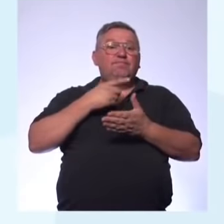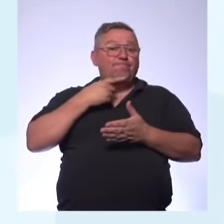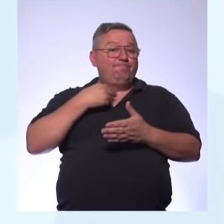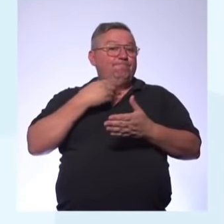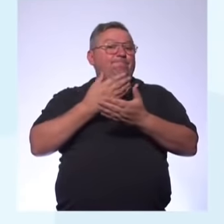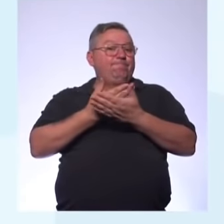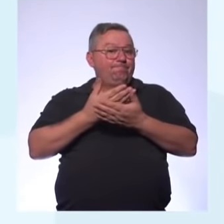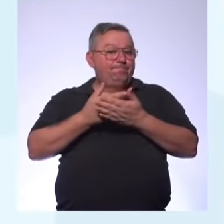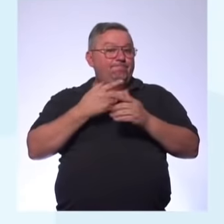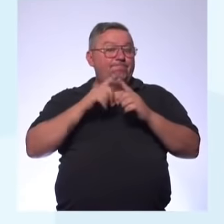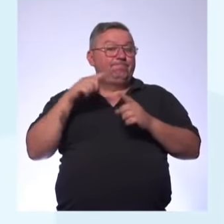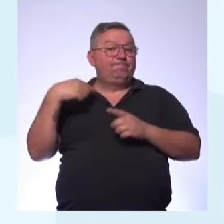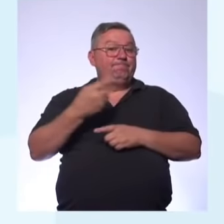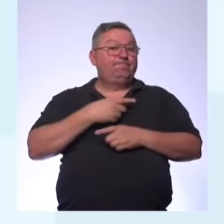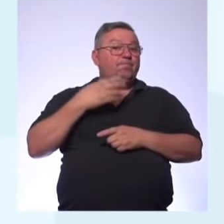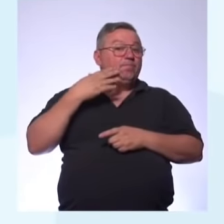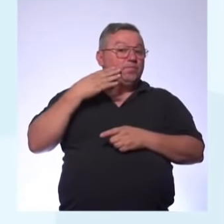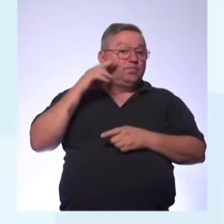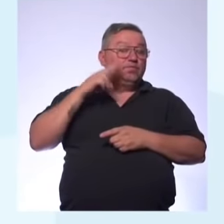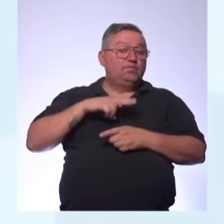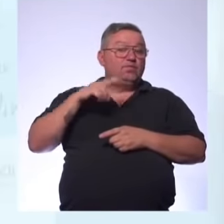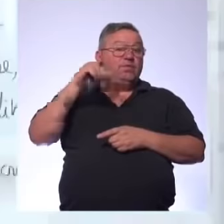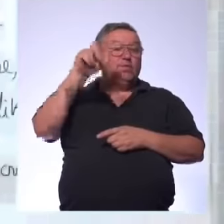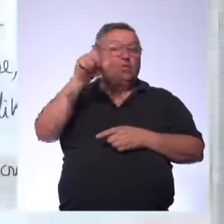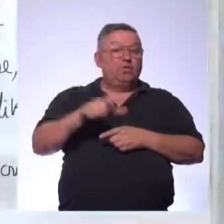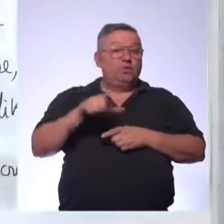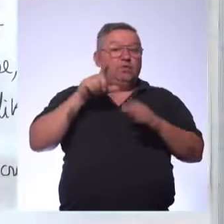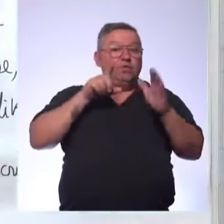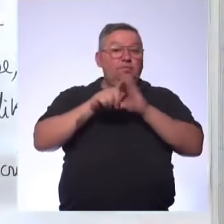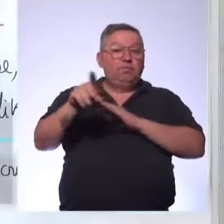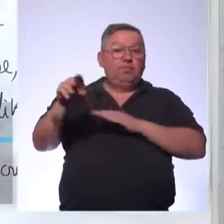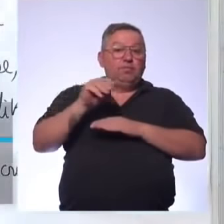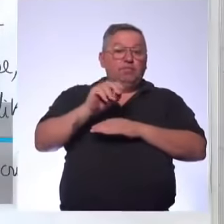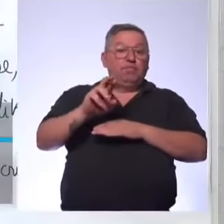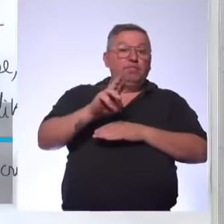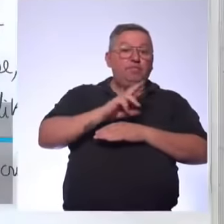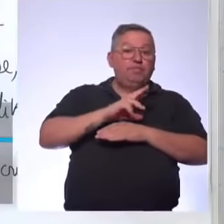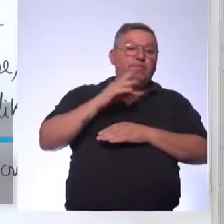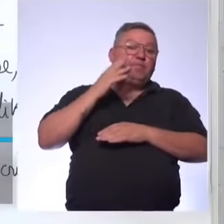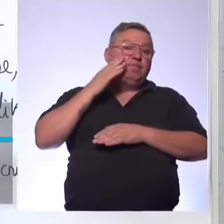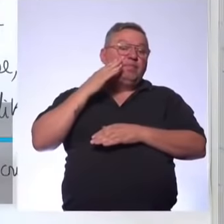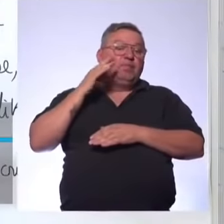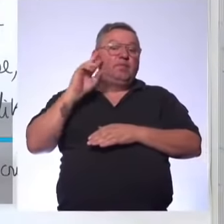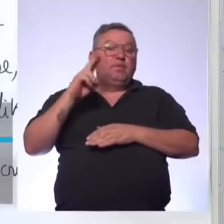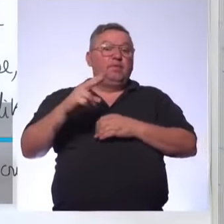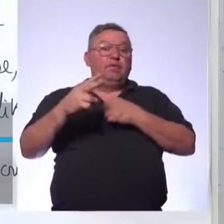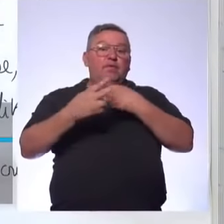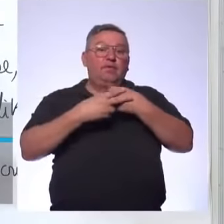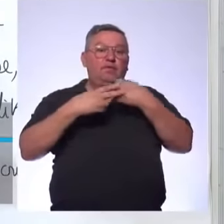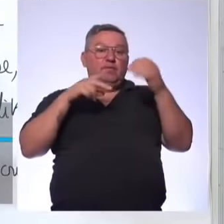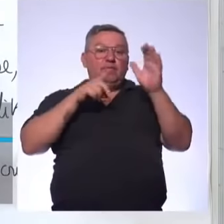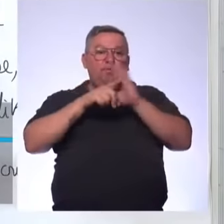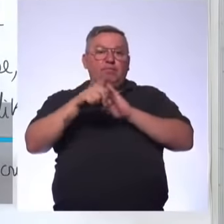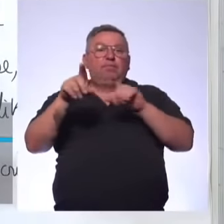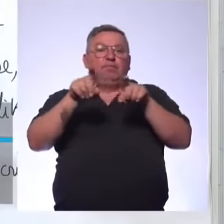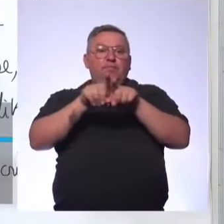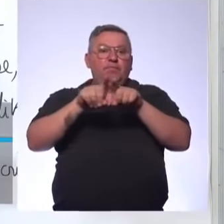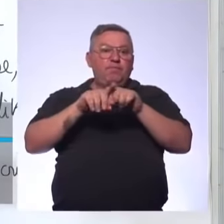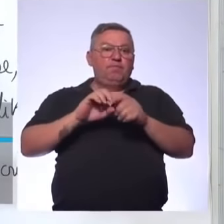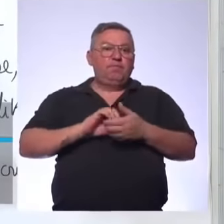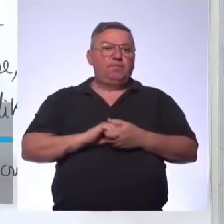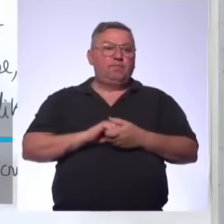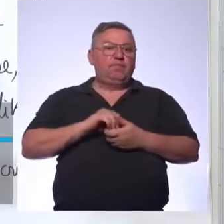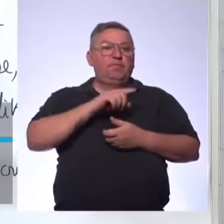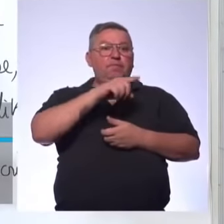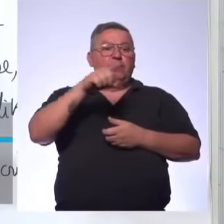né porque a gente já sabe pegar o sujeito da pergunta e colocar na resposta já sabemos pegar o verbo da pergunta e colocar na resposta